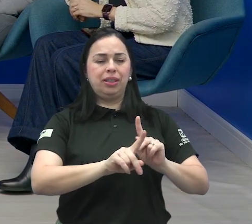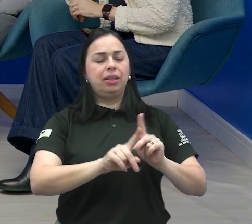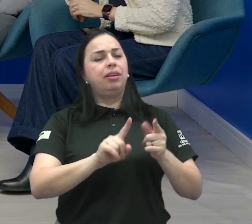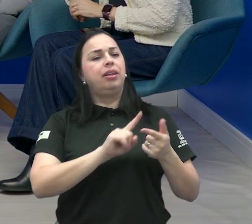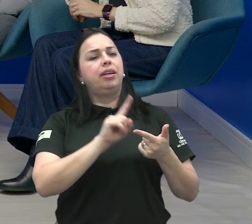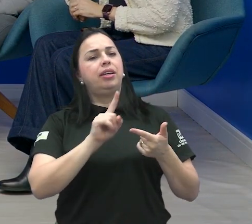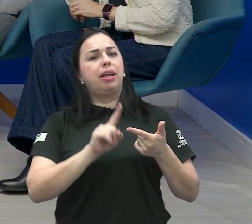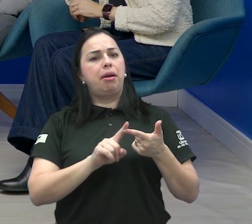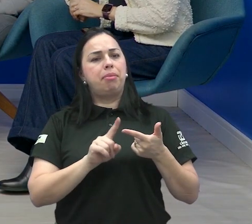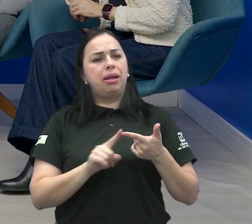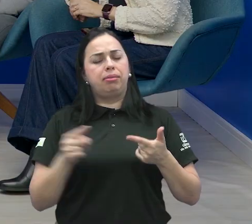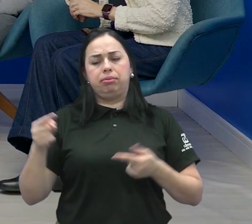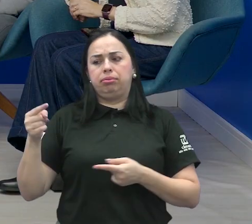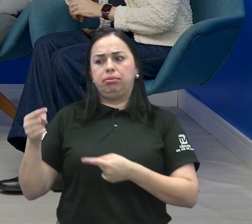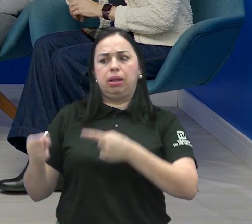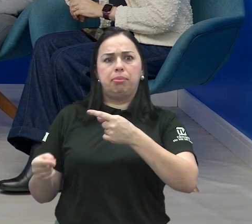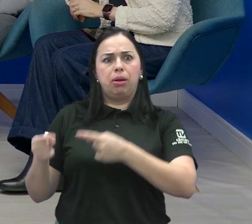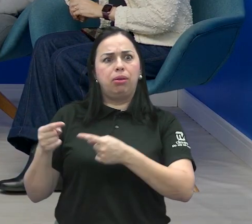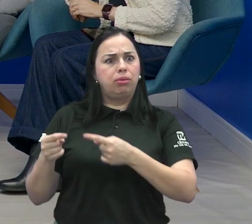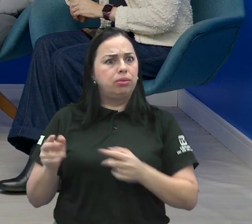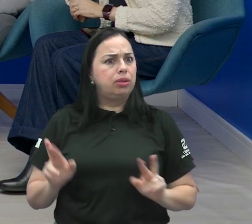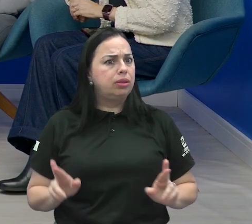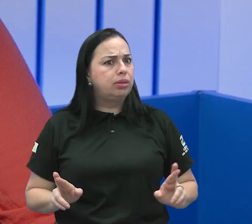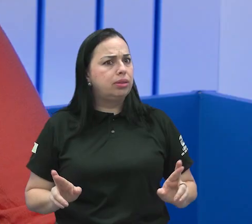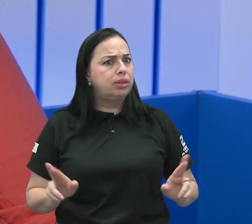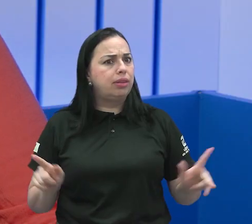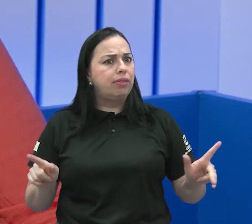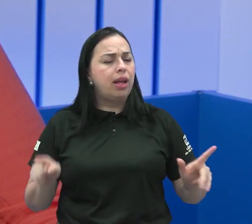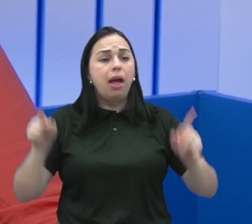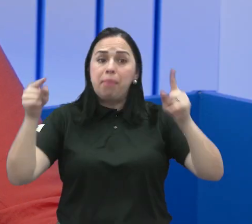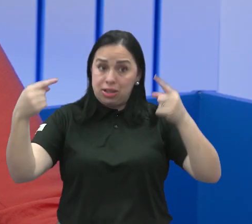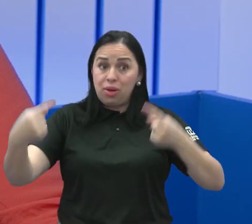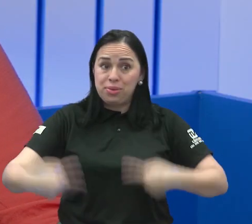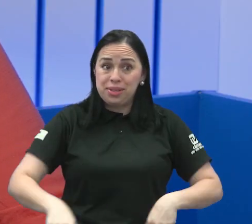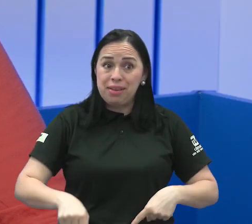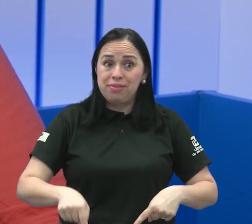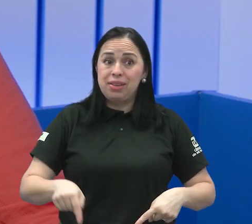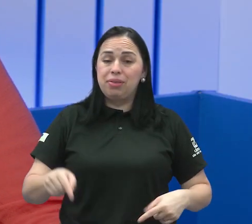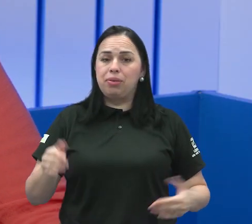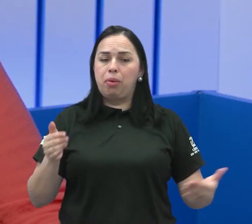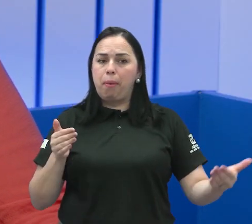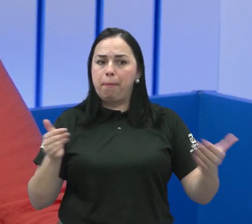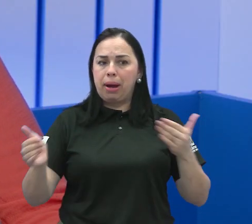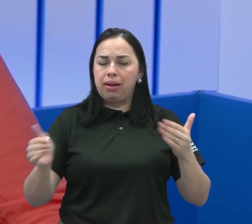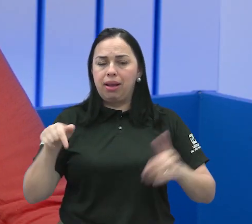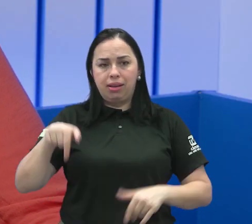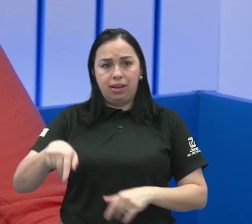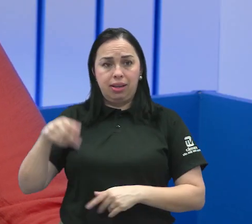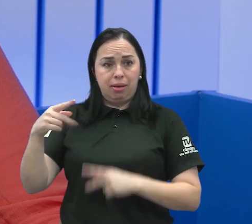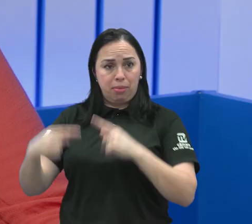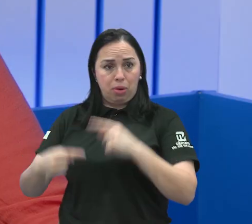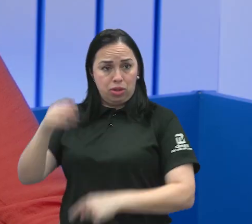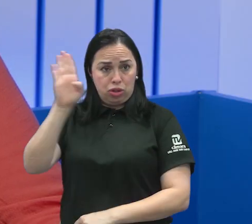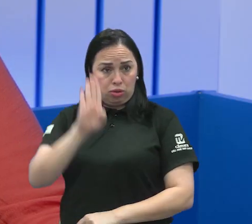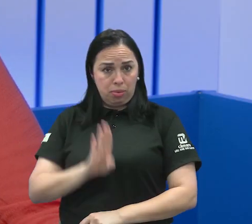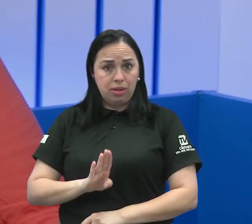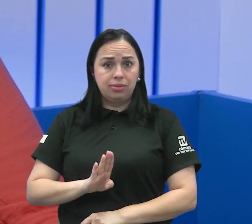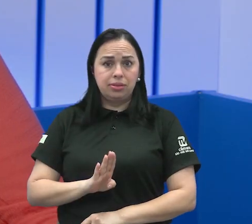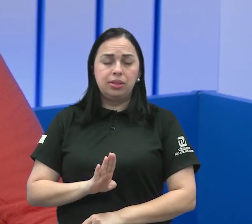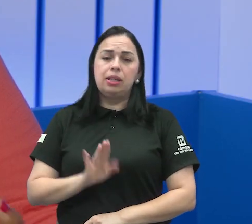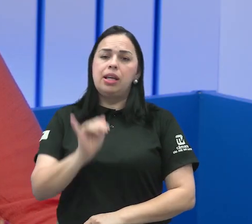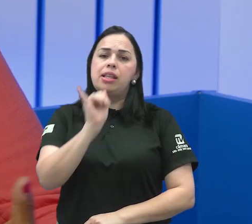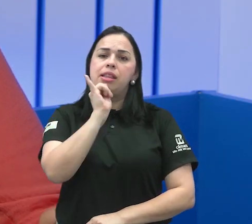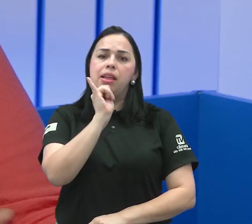como praticamos a política. E esse é um grande desafio, né? Porque a política no Brasil,